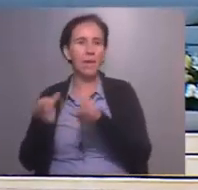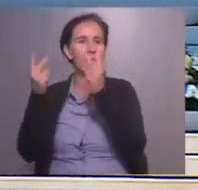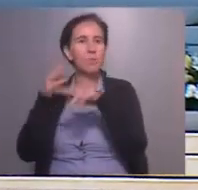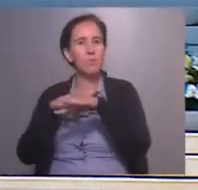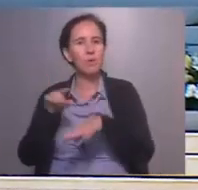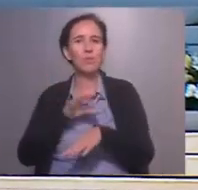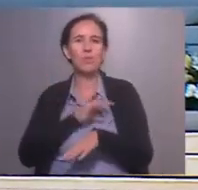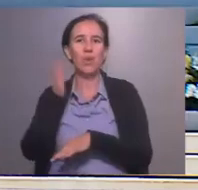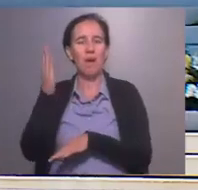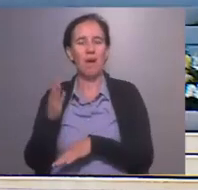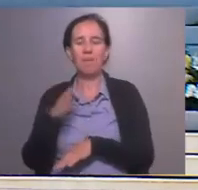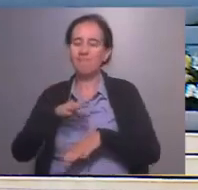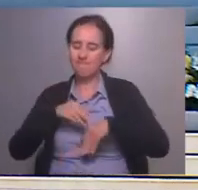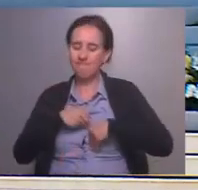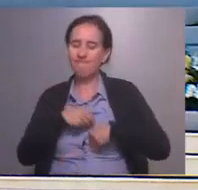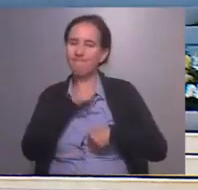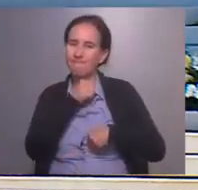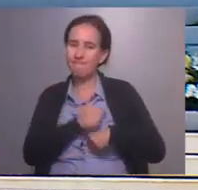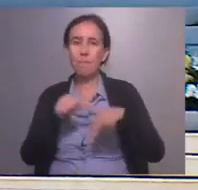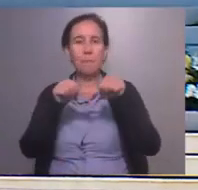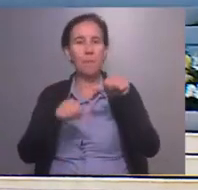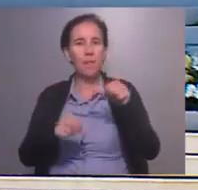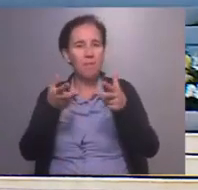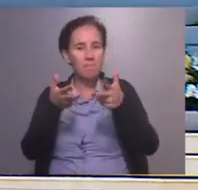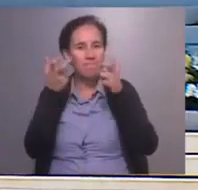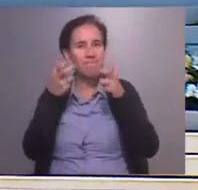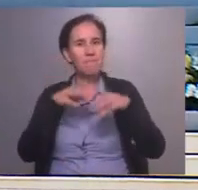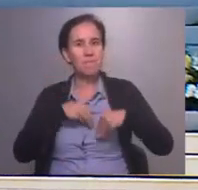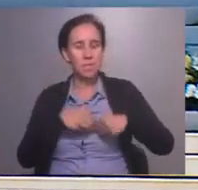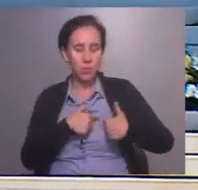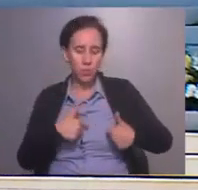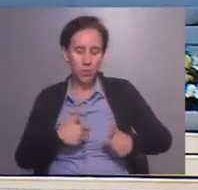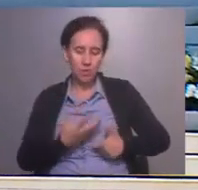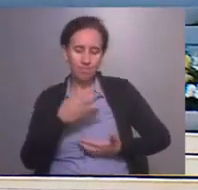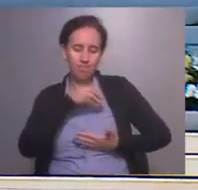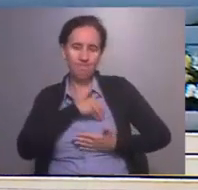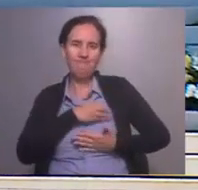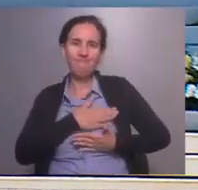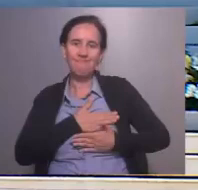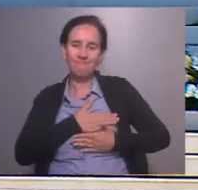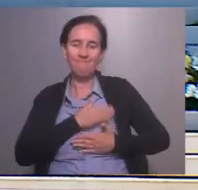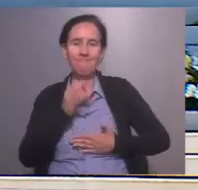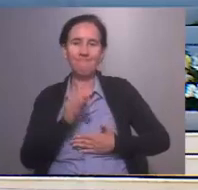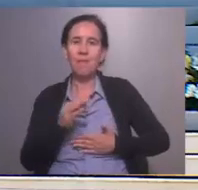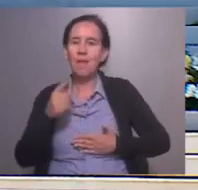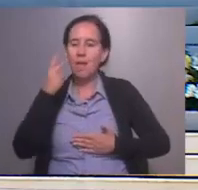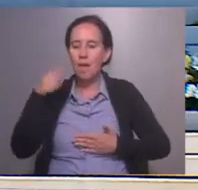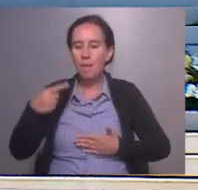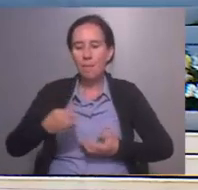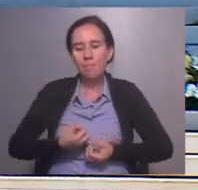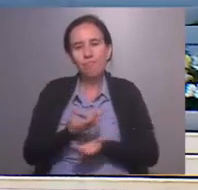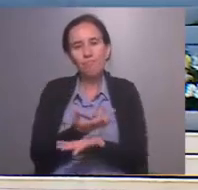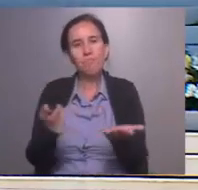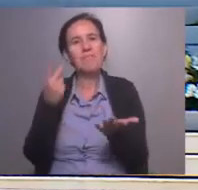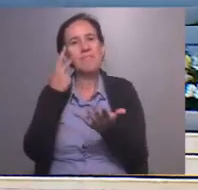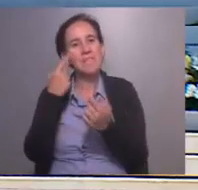Senhor e se decide escutar a Palavra, acolhê-la no coração, concretizá-la e anunciá-la